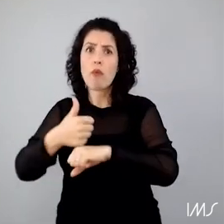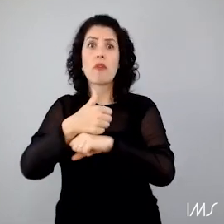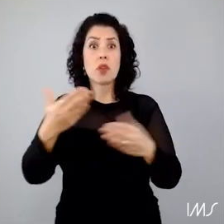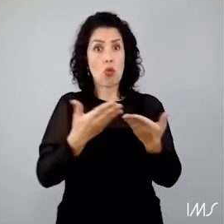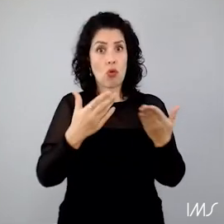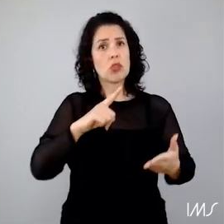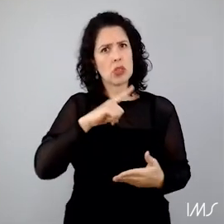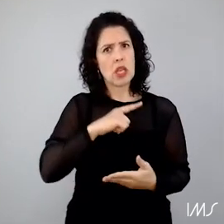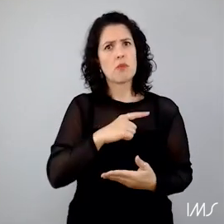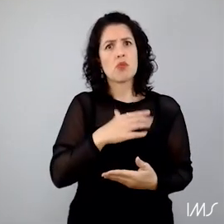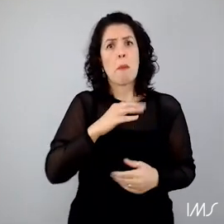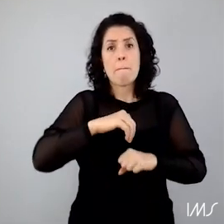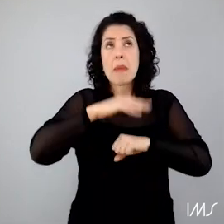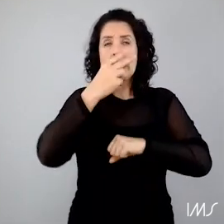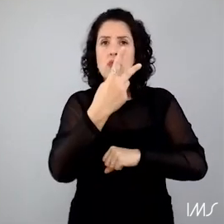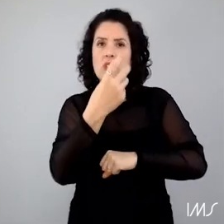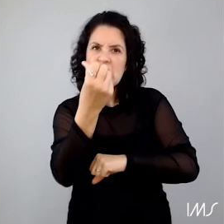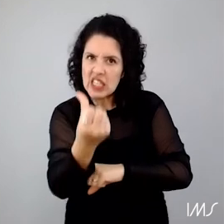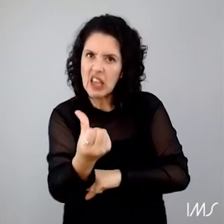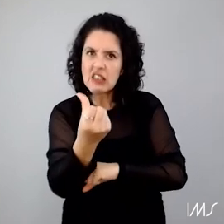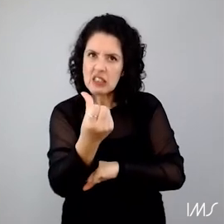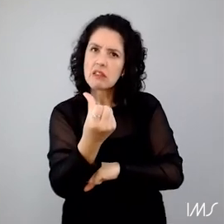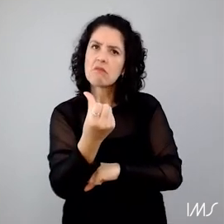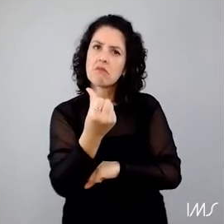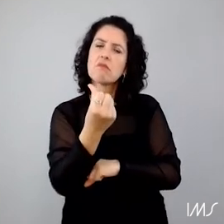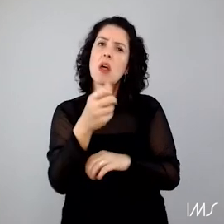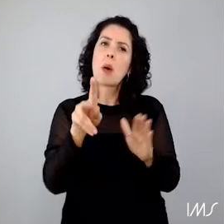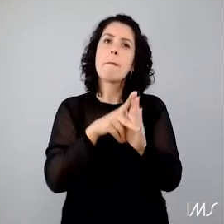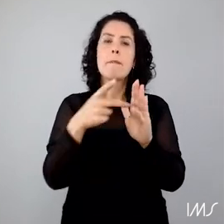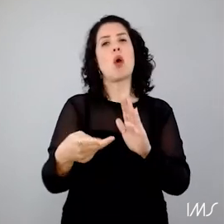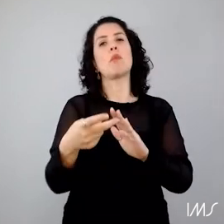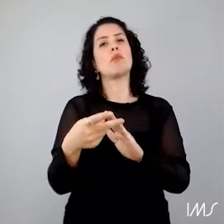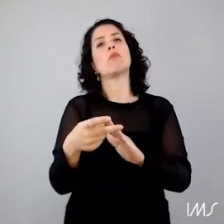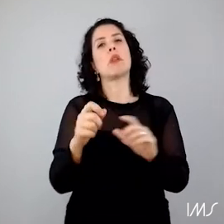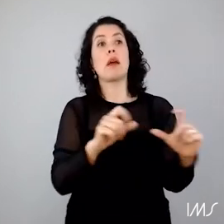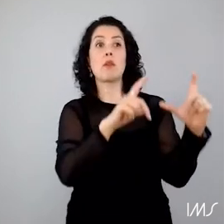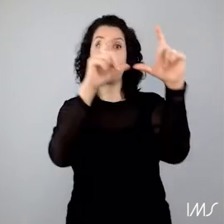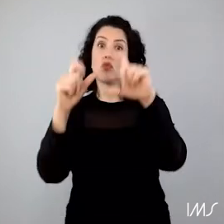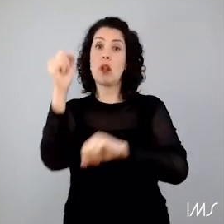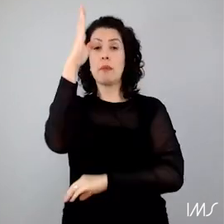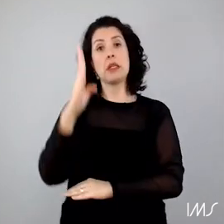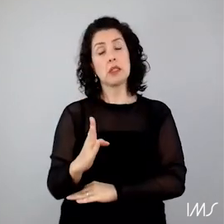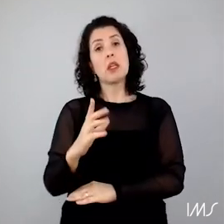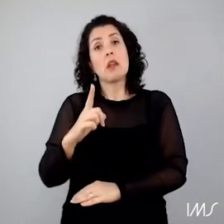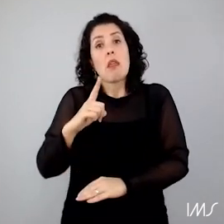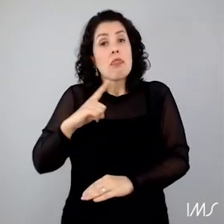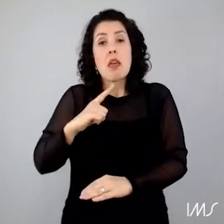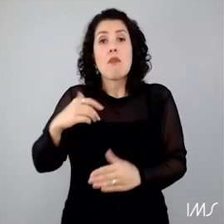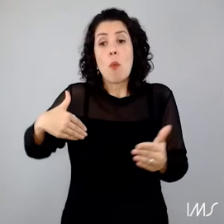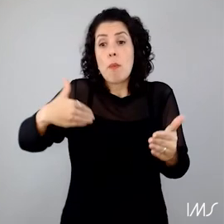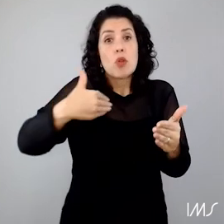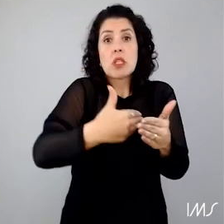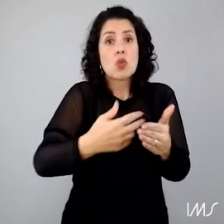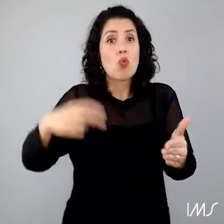assim, influenciado por um processo cultural coletivo que tem origem em tudo isso que a gente está falando nas décadas de